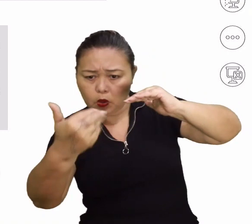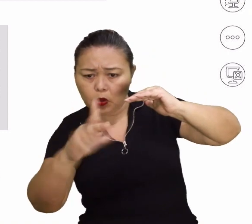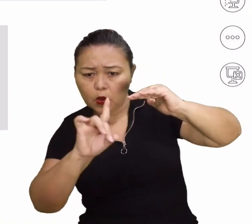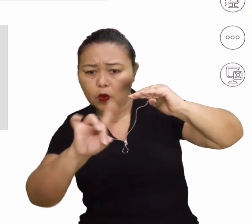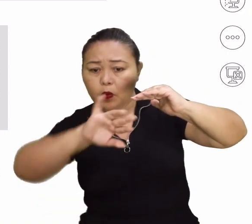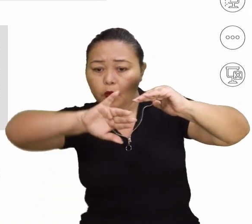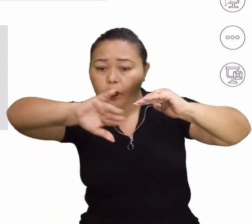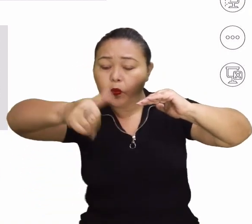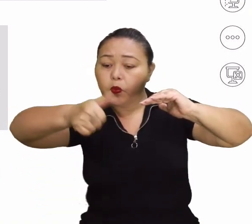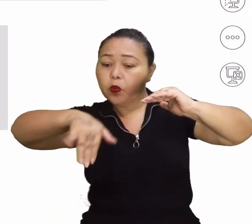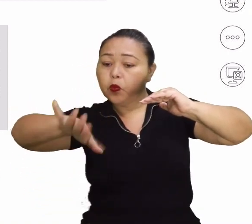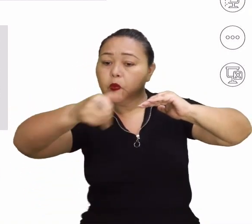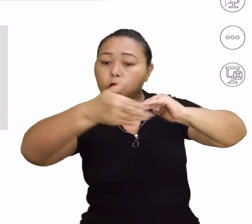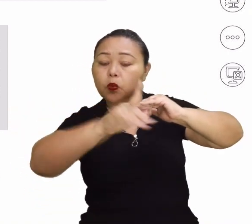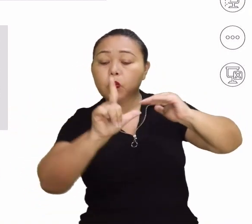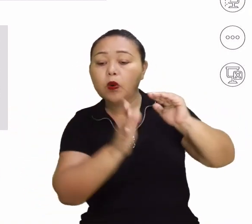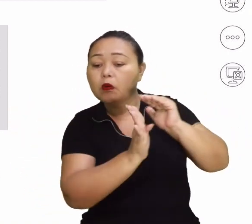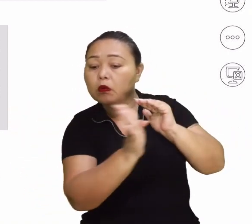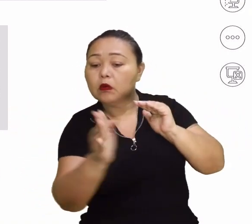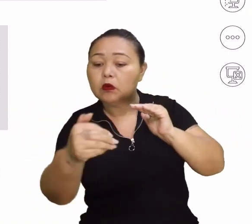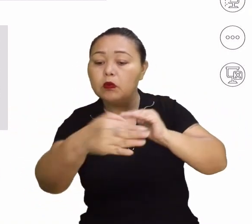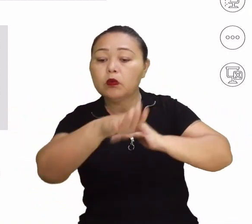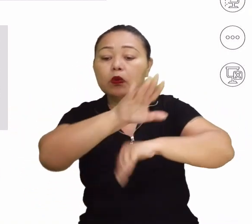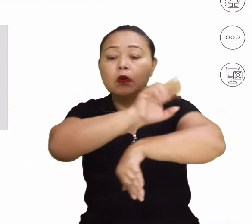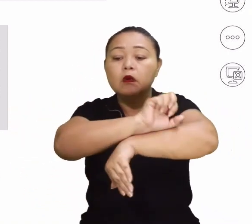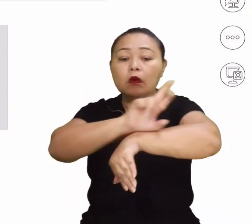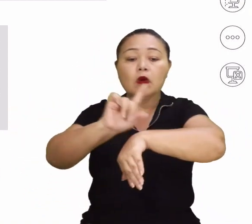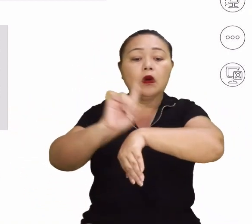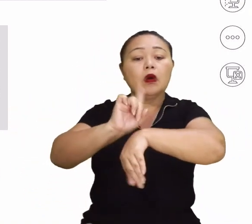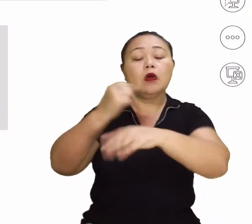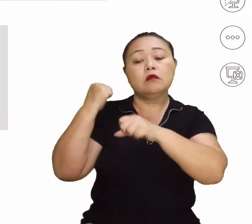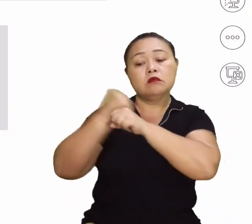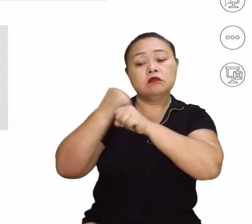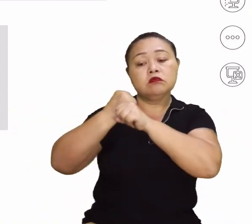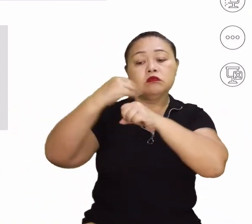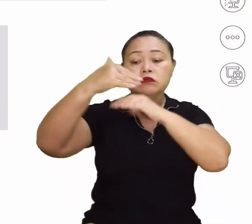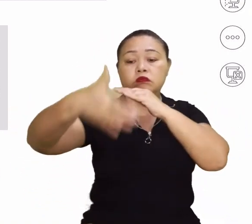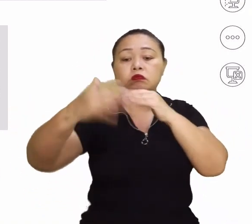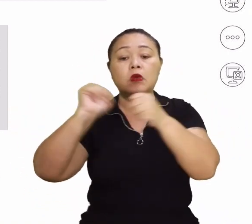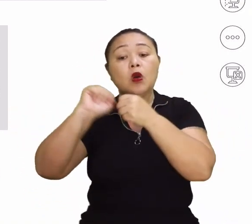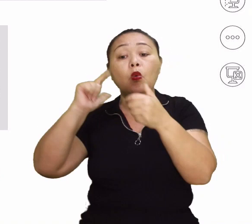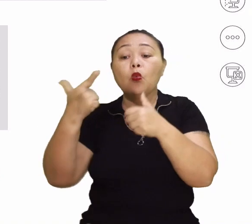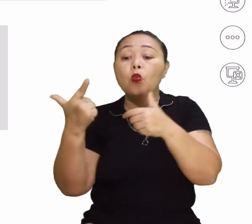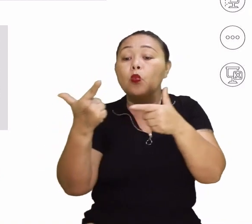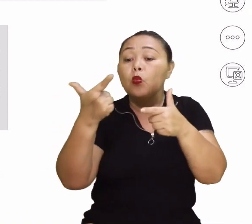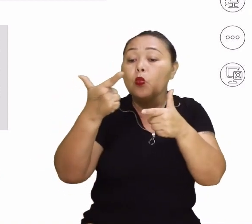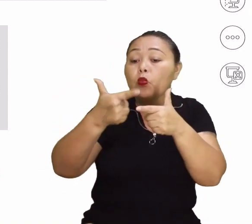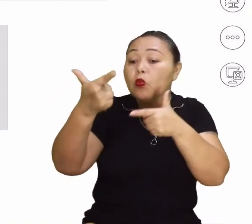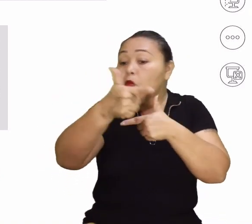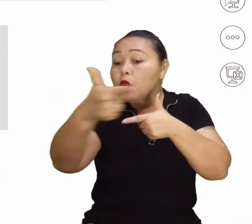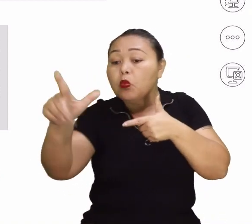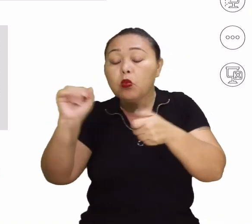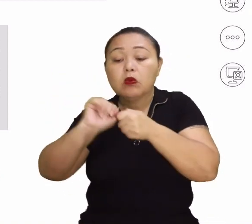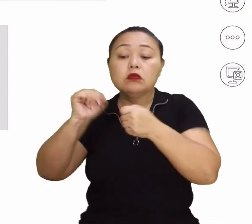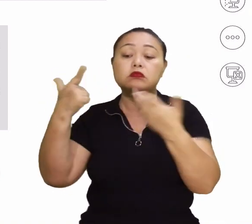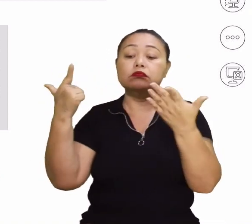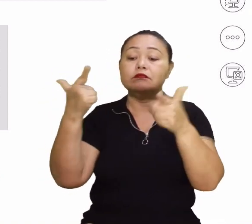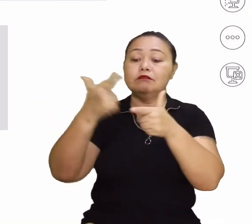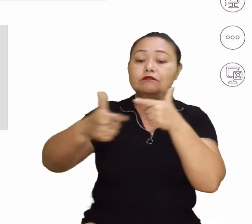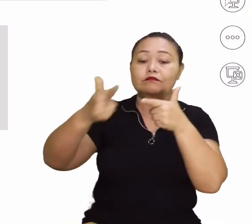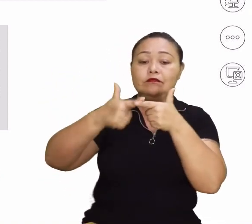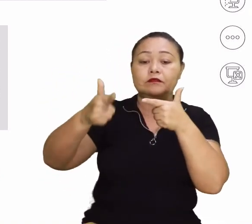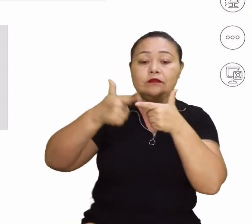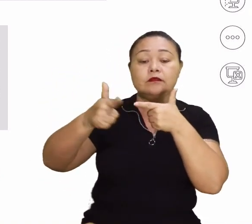rejeitos, aberturas de estradas, construção de acampamentos e outros impactos, através de programas